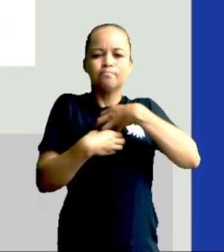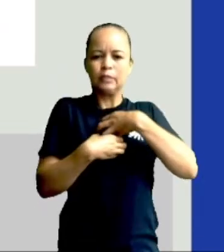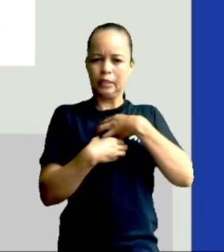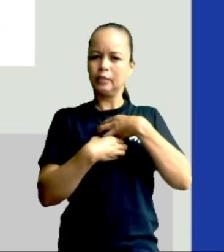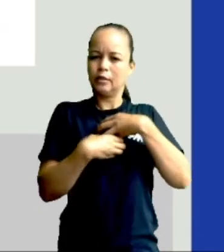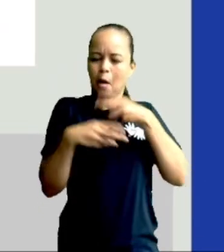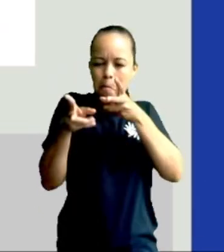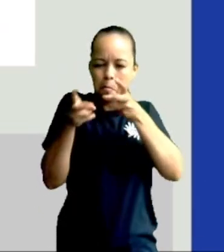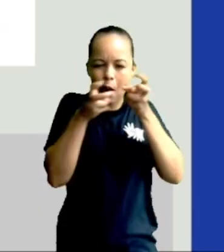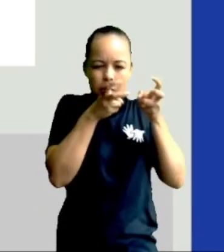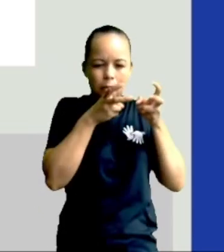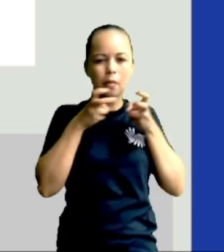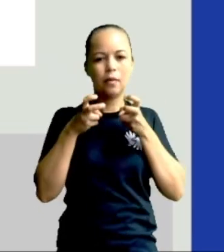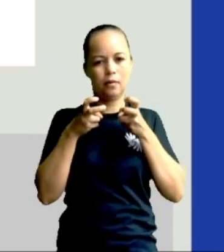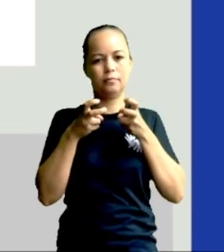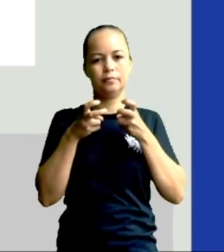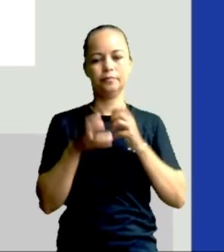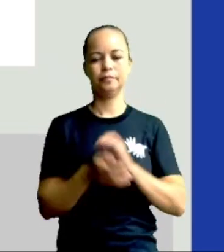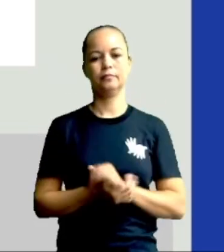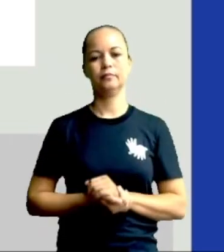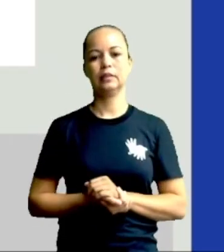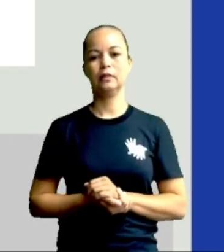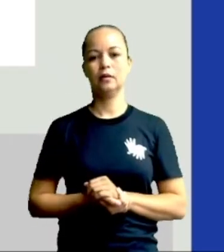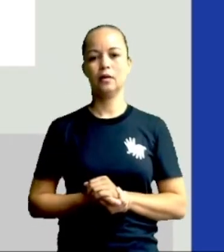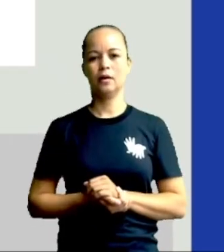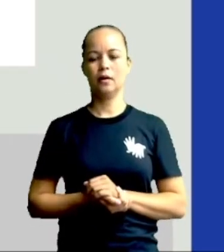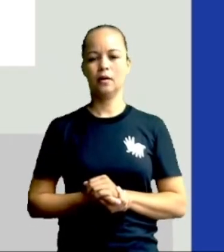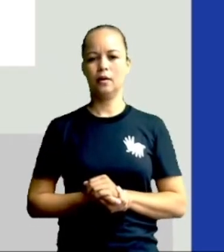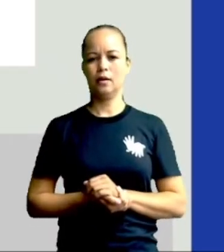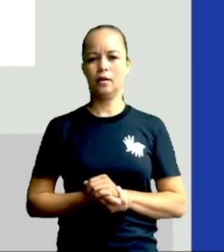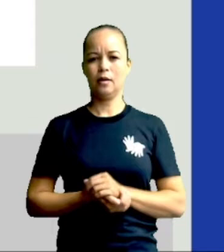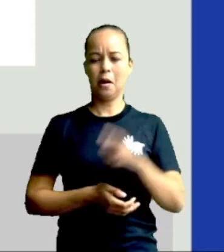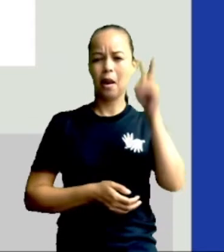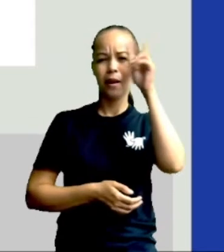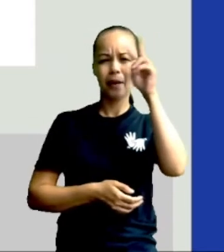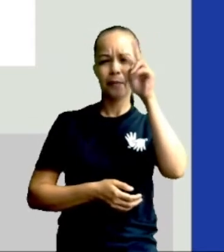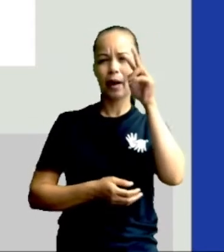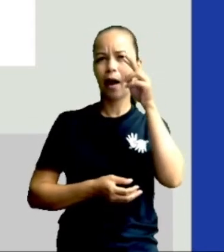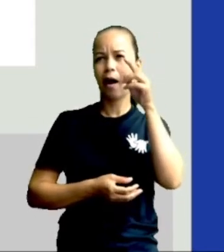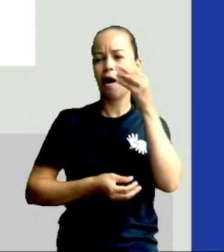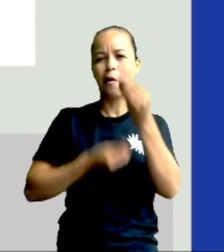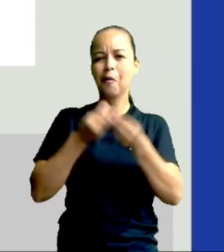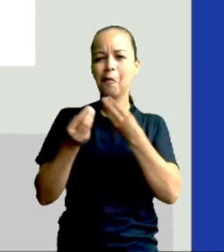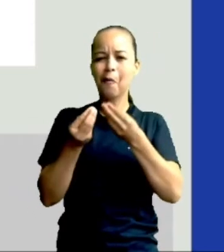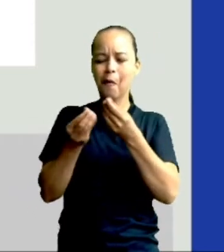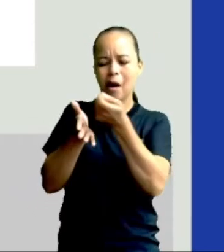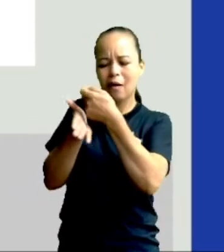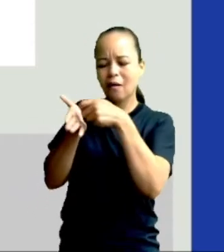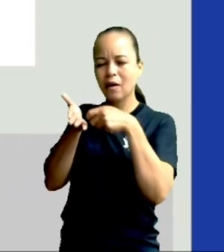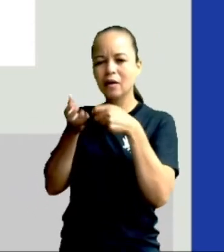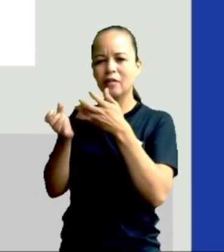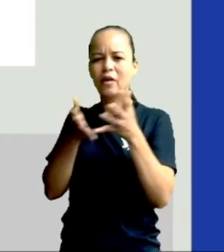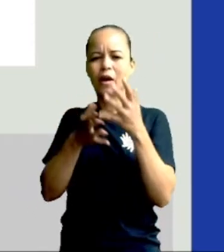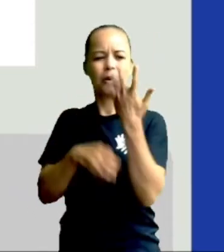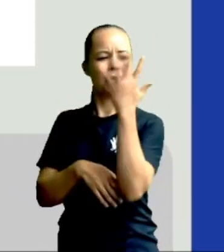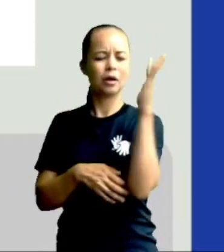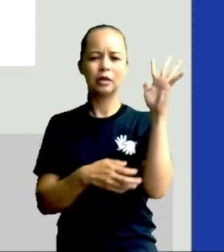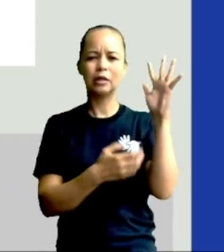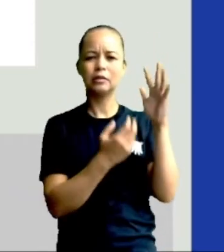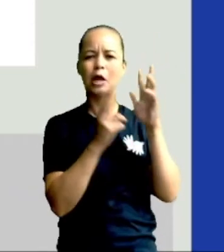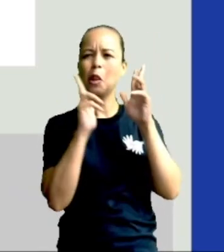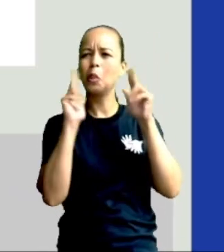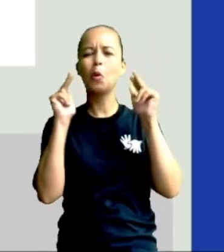e percebida. Não podemos lembrar ou descrever alguma paisagem que nunca tenhamos